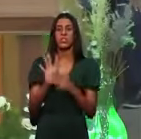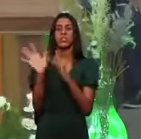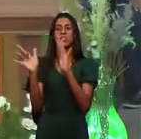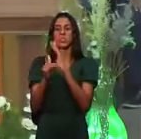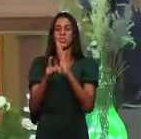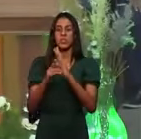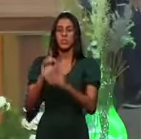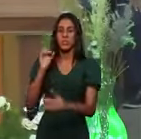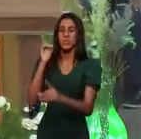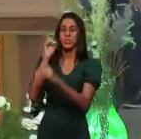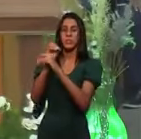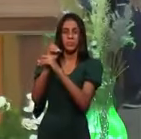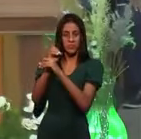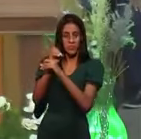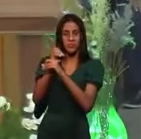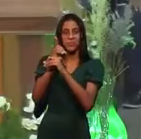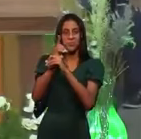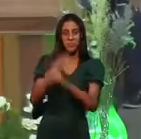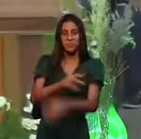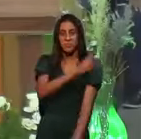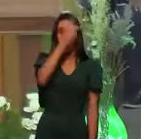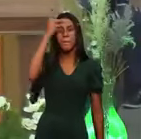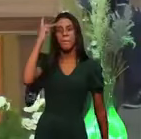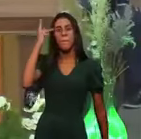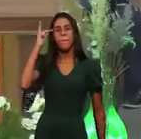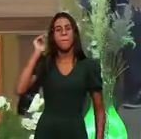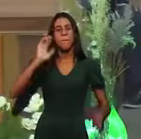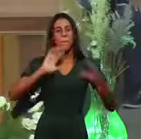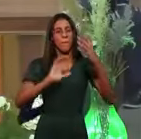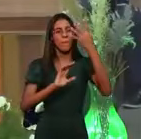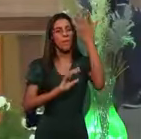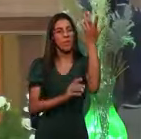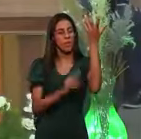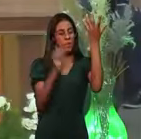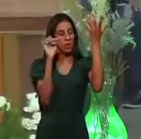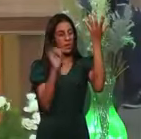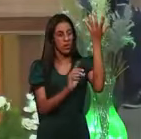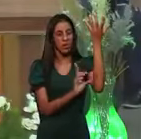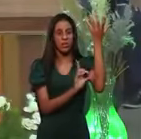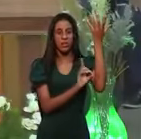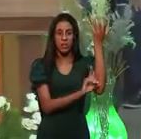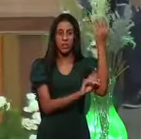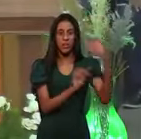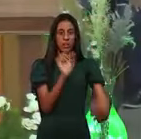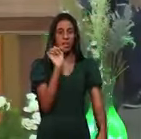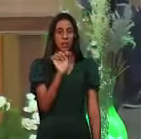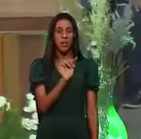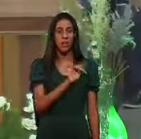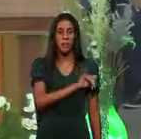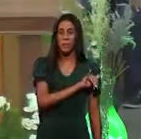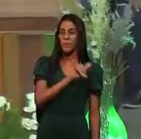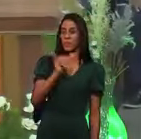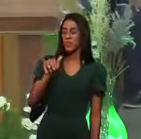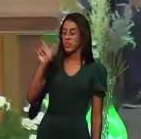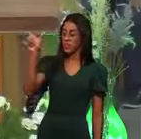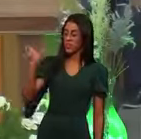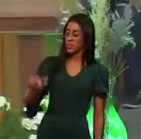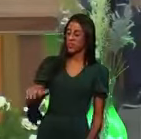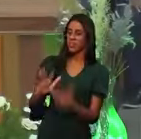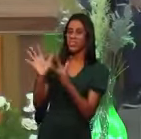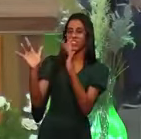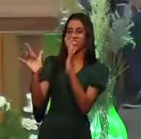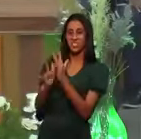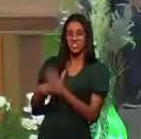árvore. E aí ele diz: eis um verdadeiro israelita em quem não há dolo, não há engano,